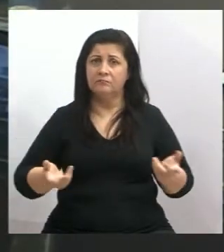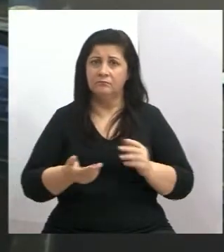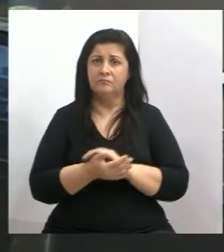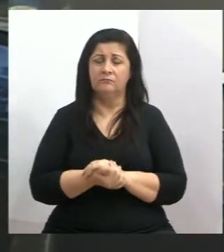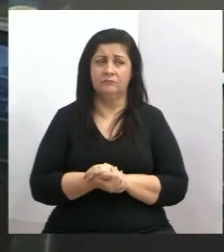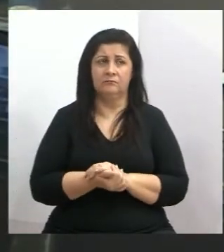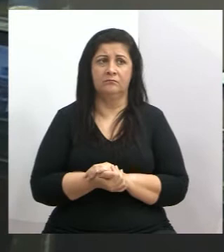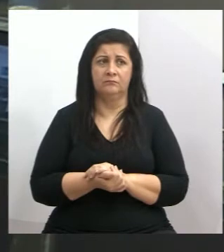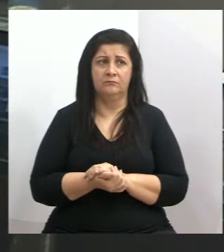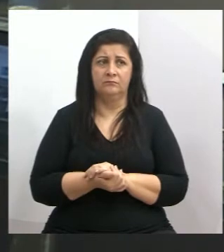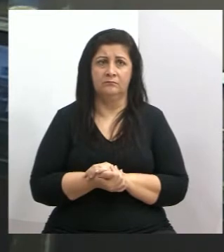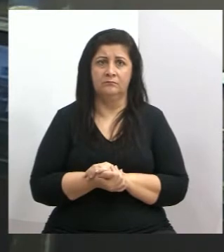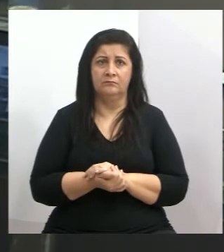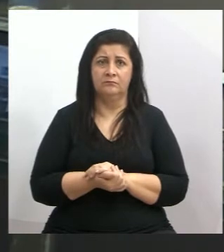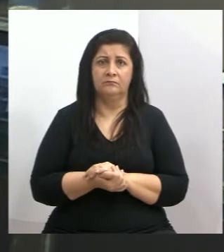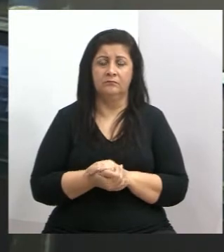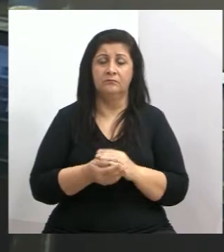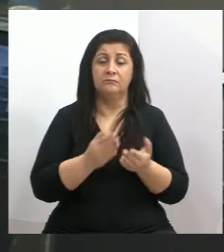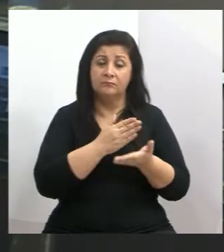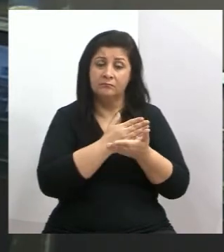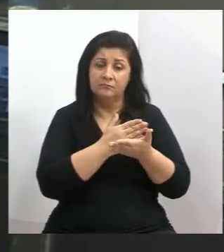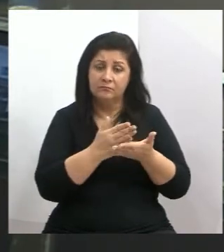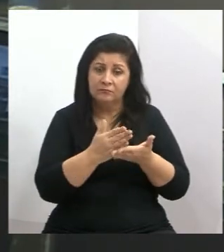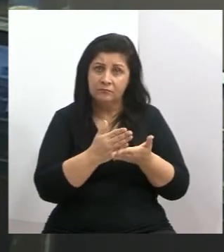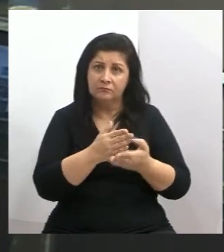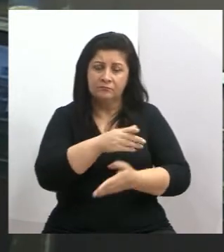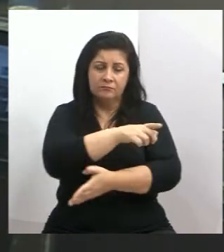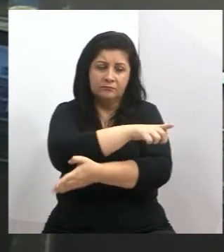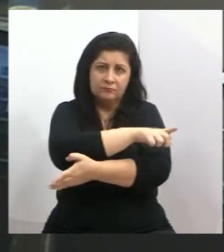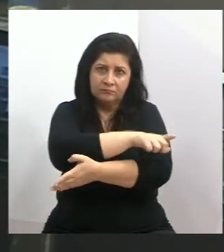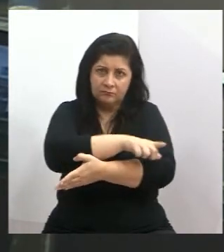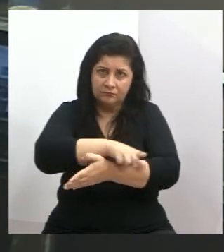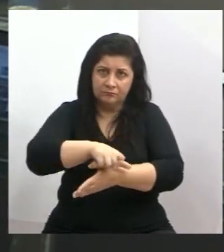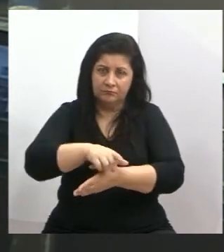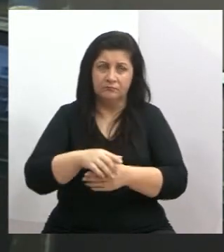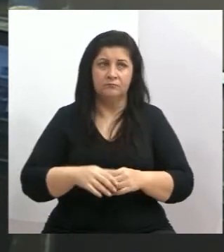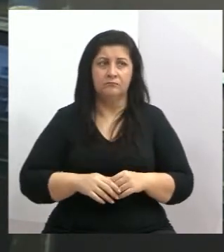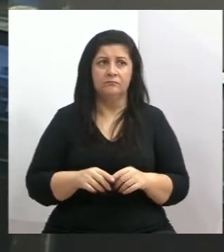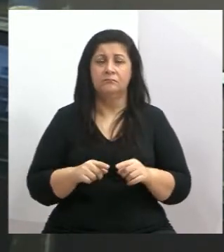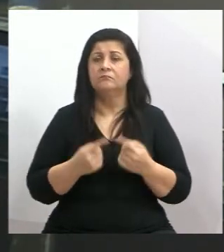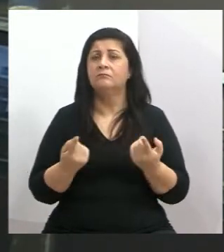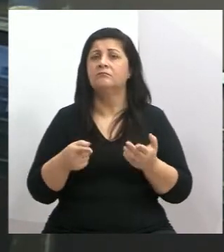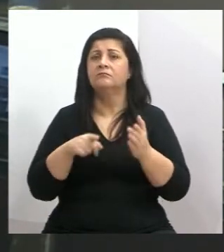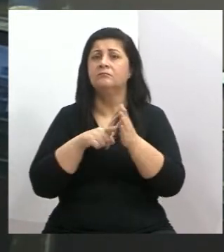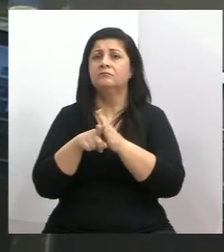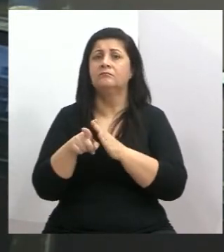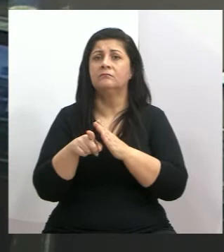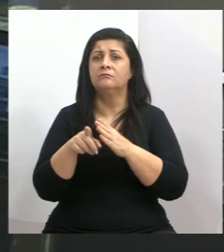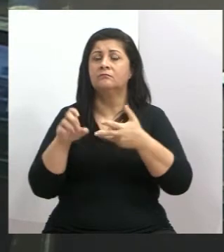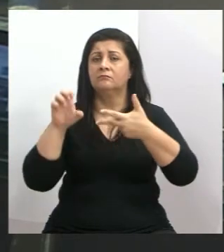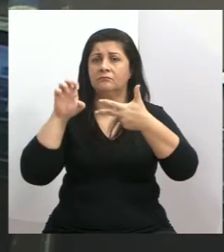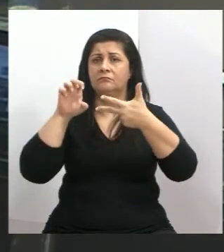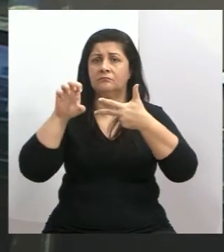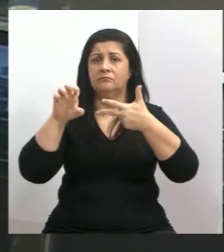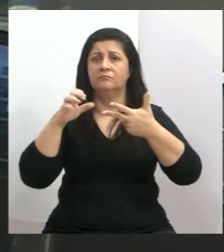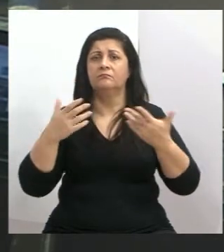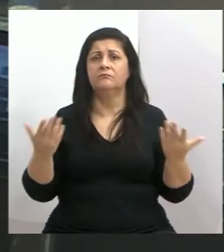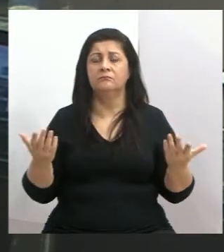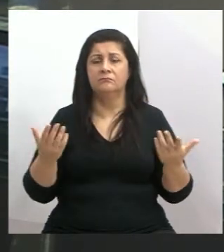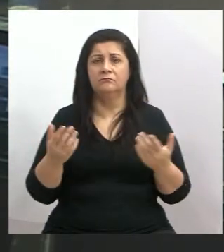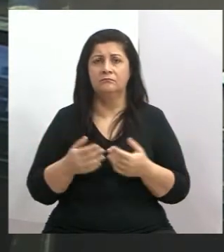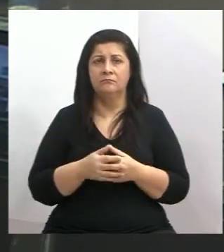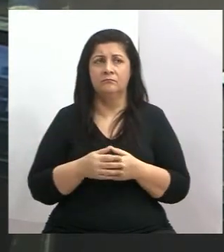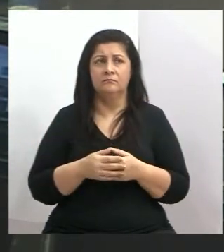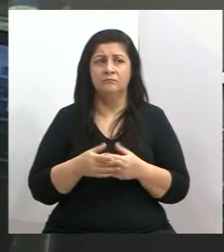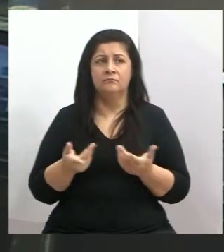está recebendo a pavimentação a conclusão da pavimentação mas fica aqui o questionamento ao executivo para saber